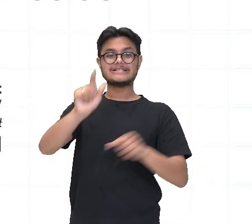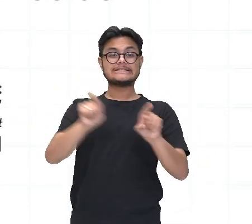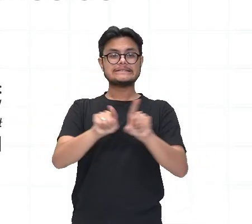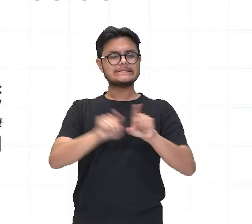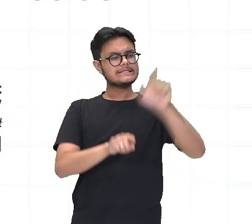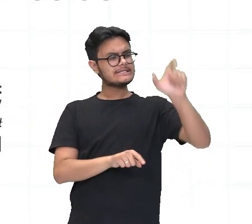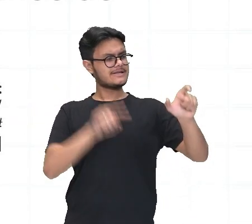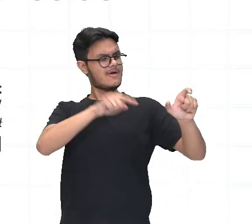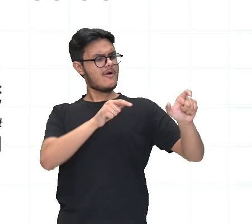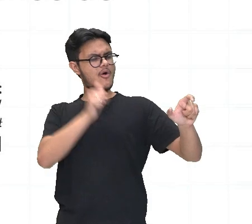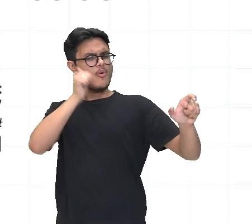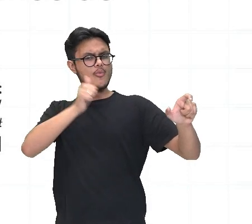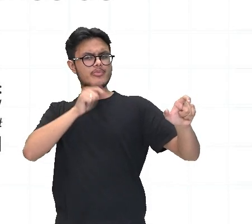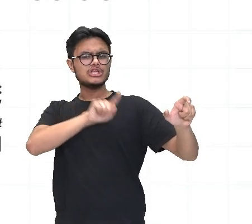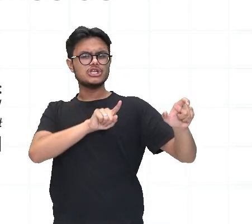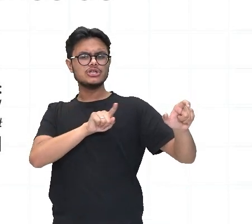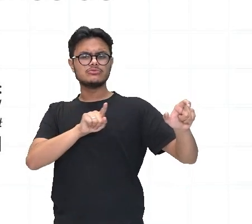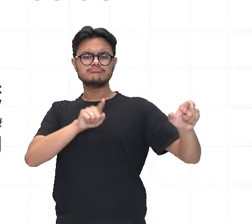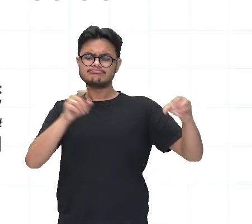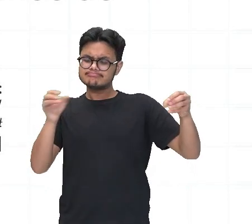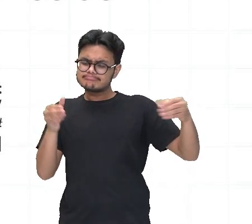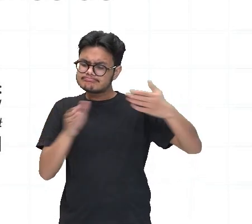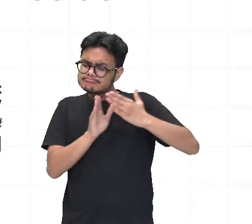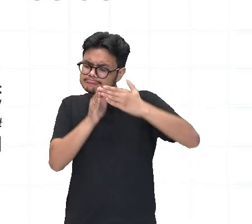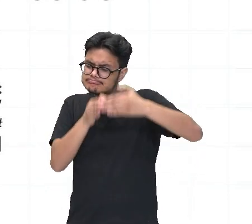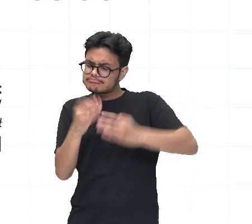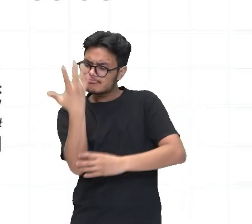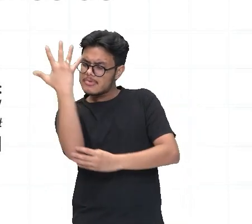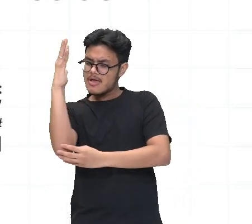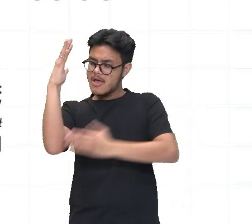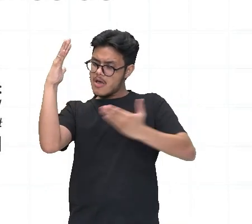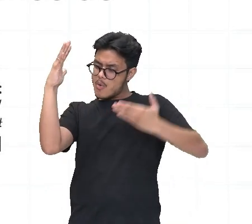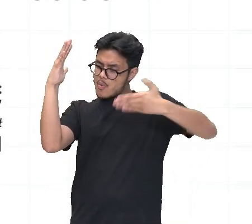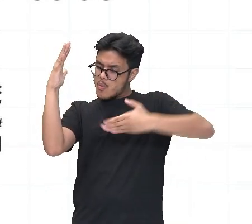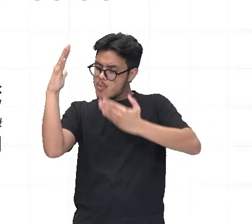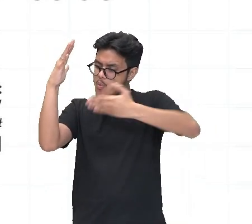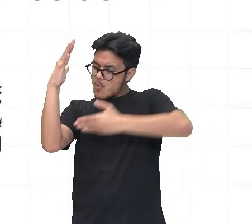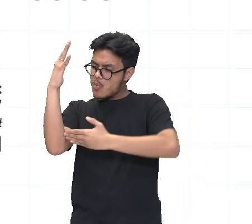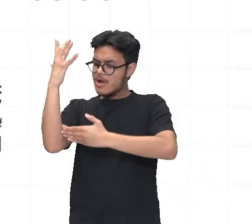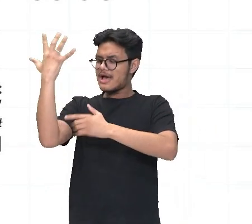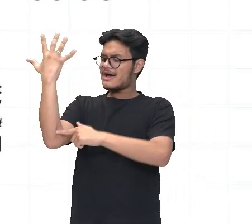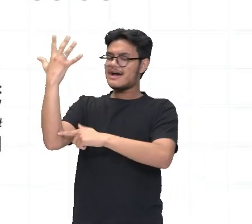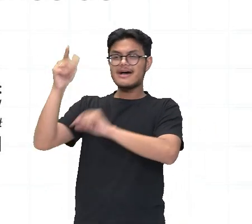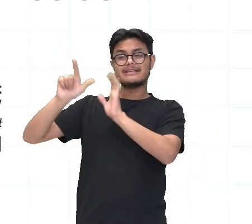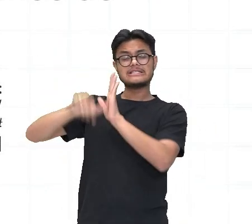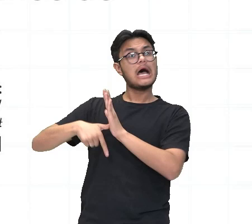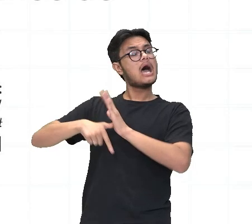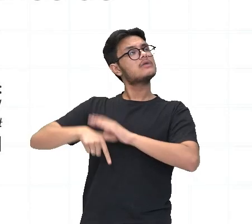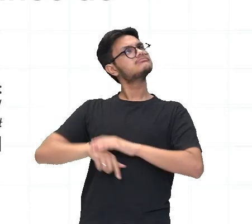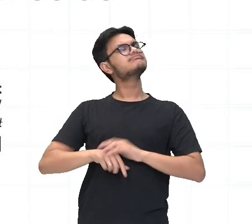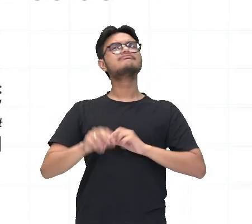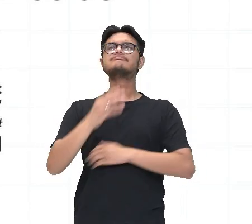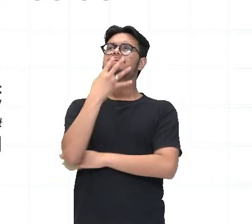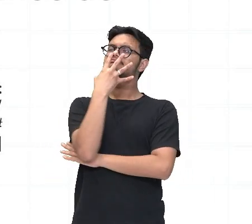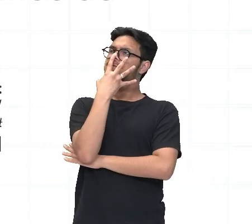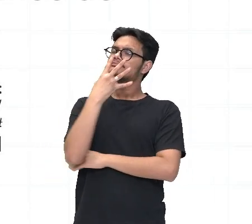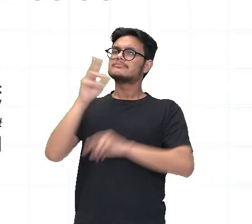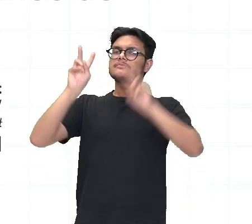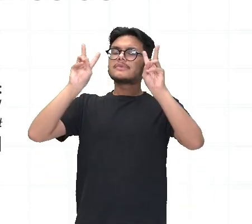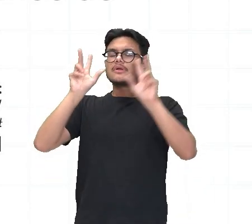menino parou perto da árvore. Ficou tarde e acabou adormecendo. Acordou com uma